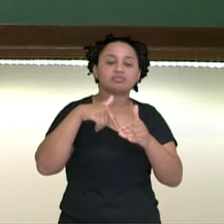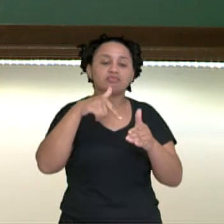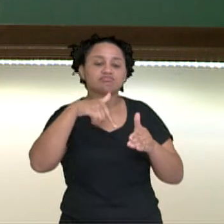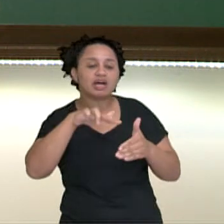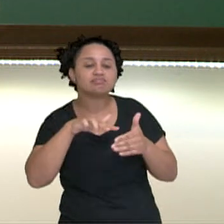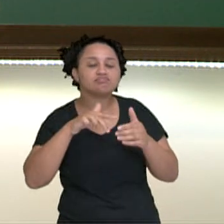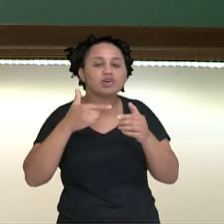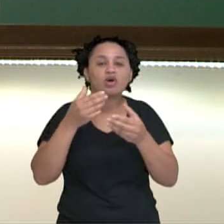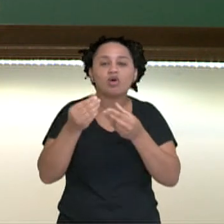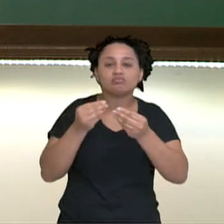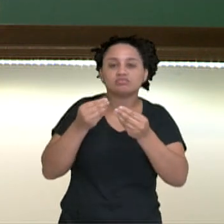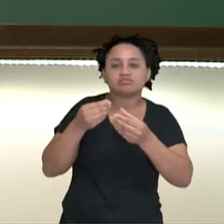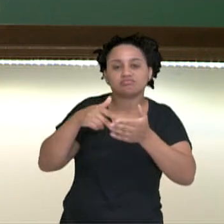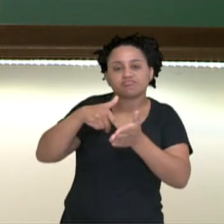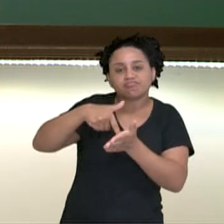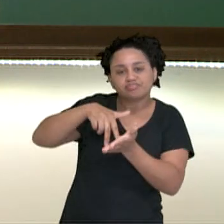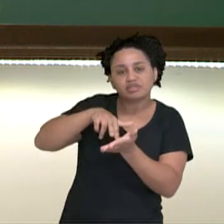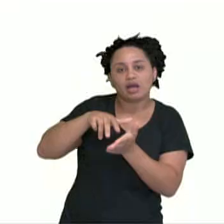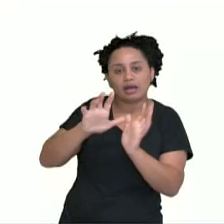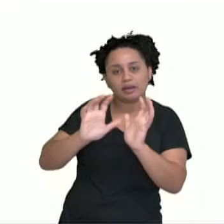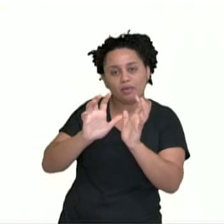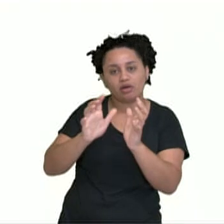pênalti, enfim, no futebol, tá?